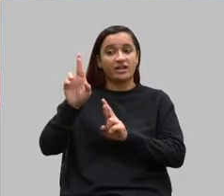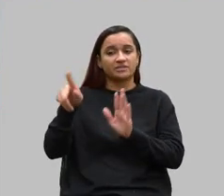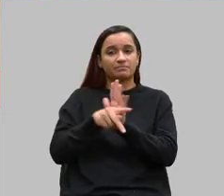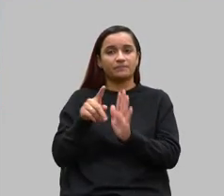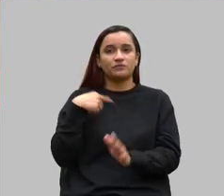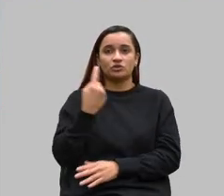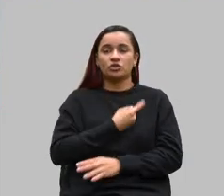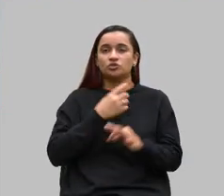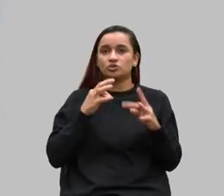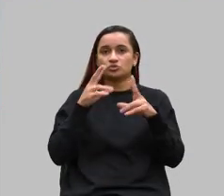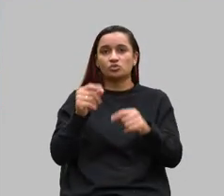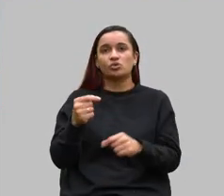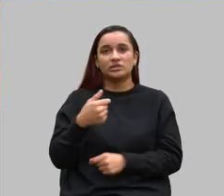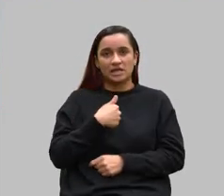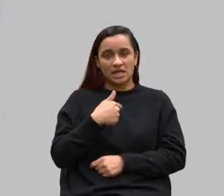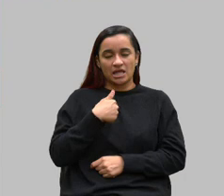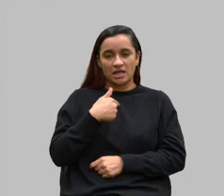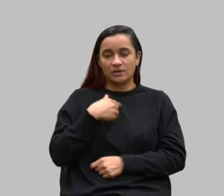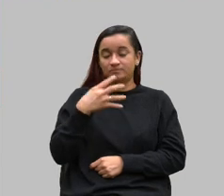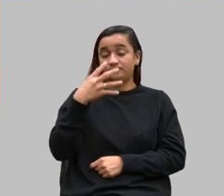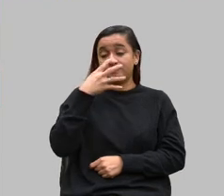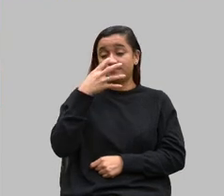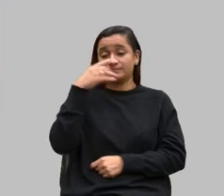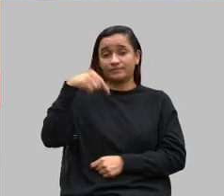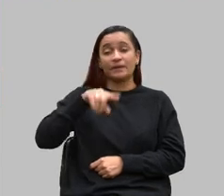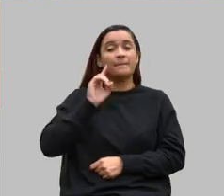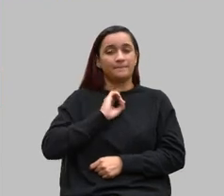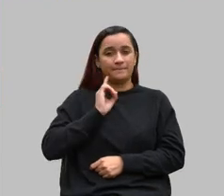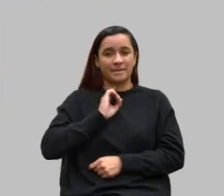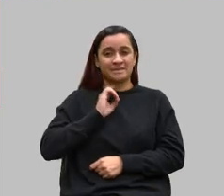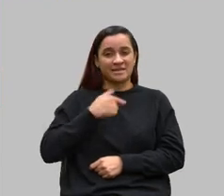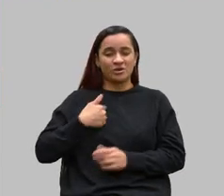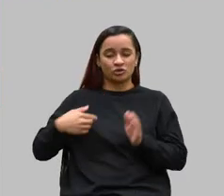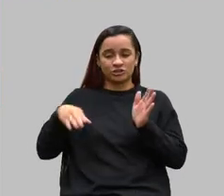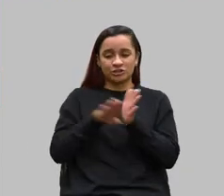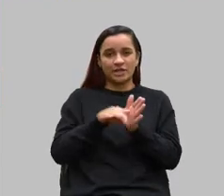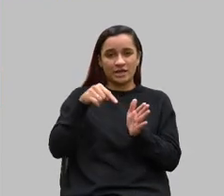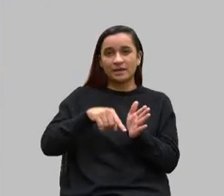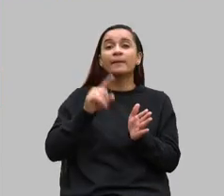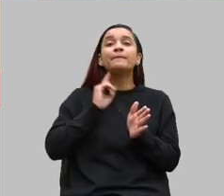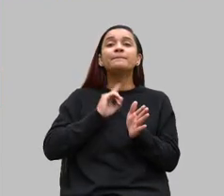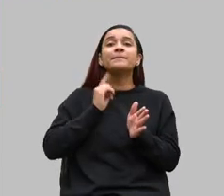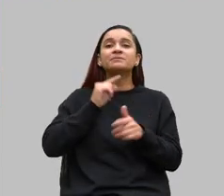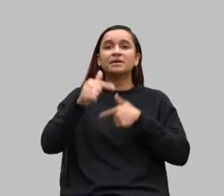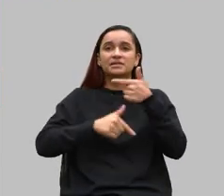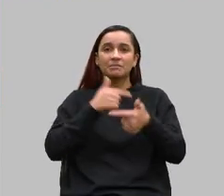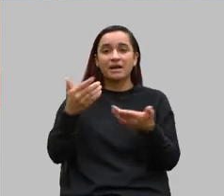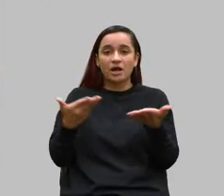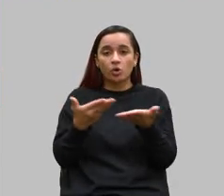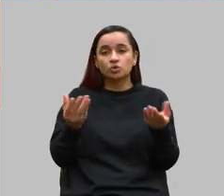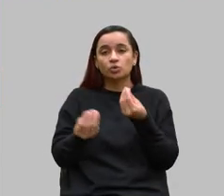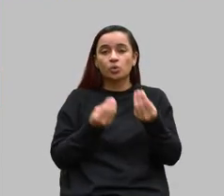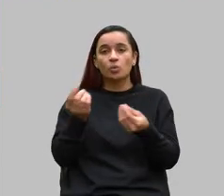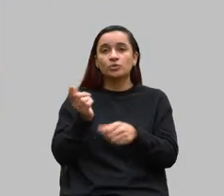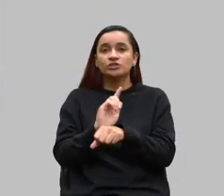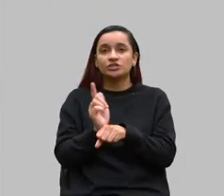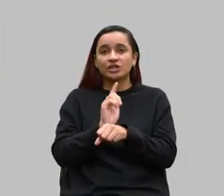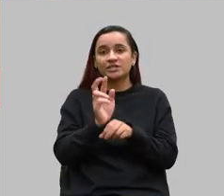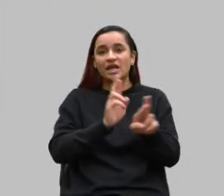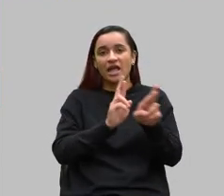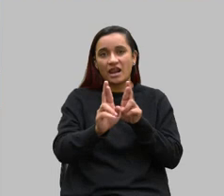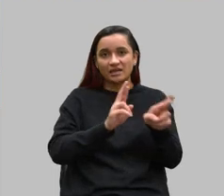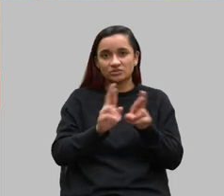capichaba mineiro que cheguei em Minas Gerais para atuar hoje como gerente de relações institucionais da vli pro corredor